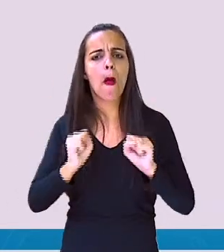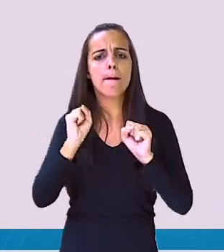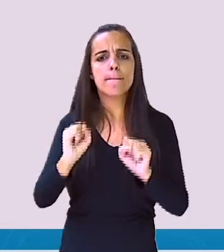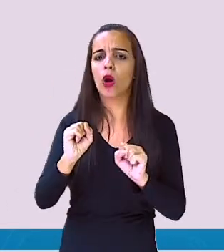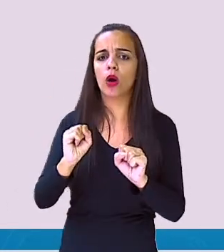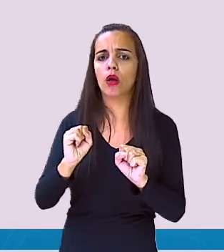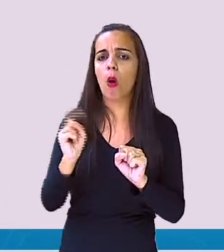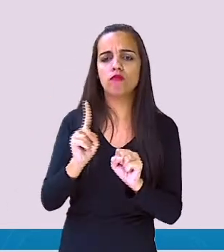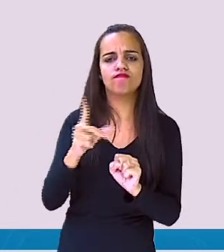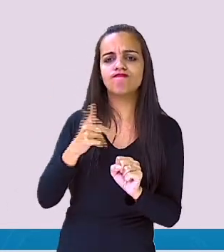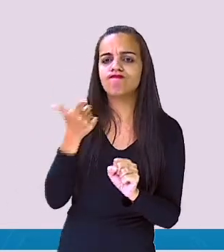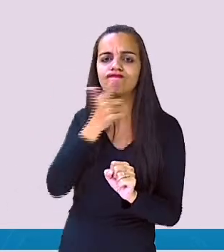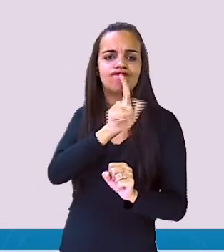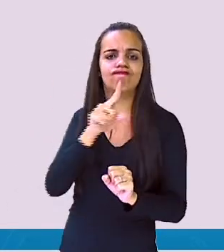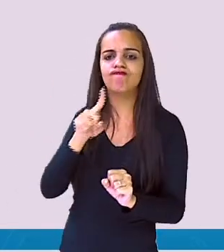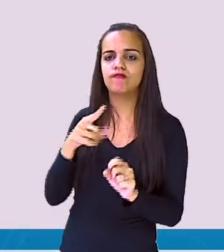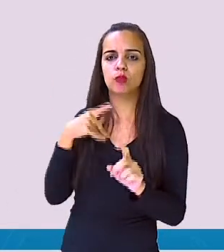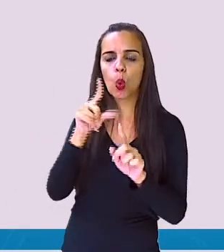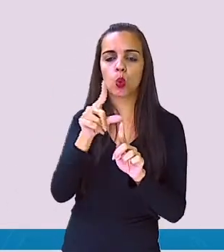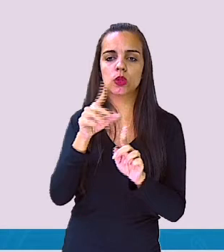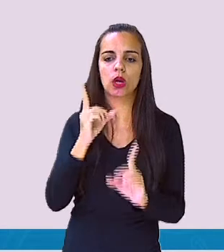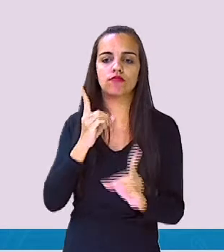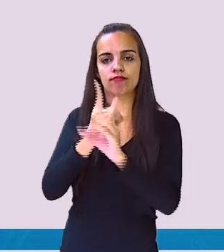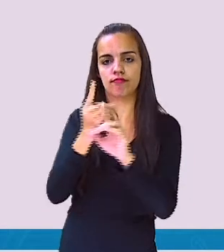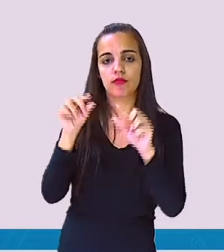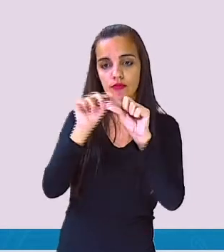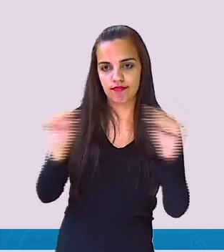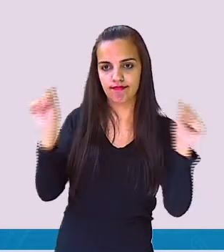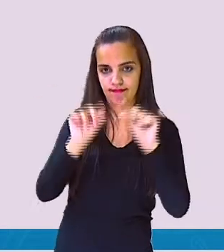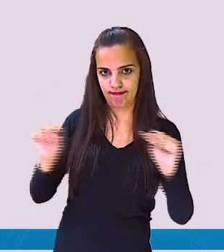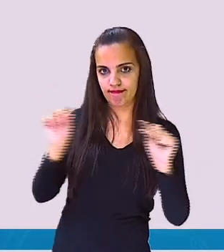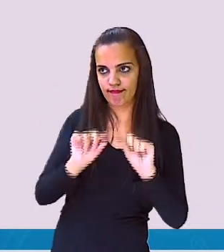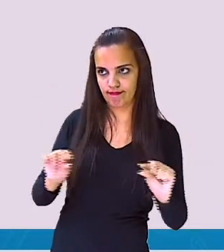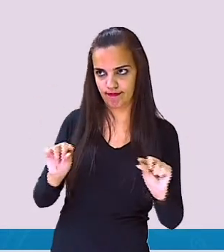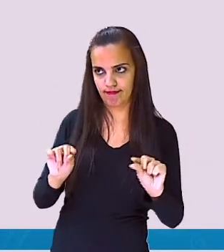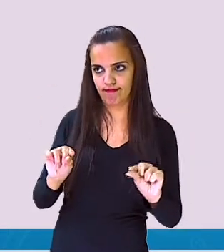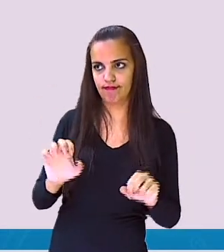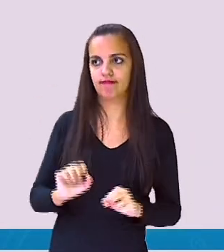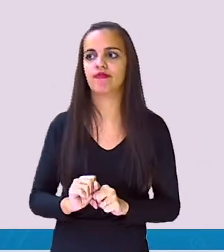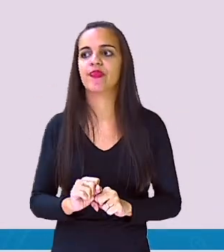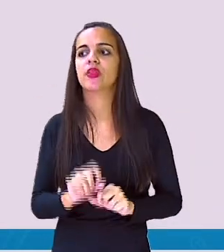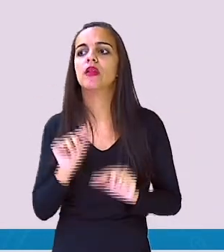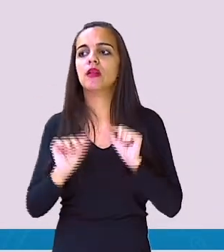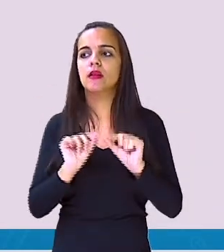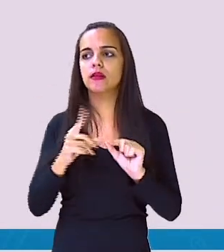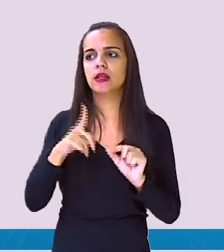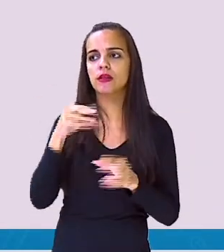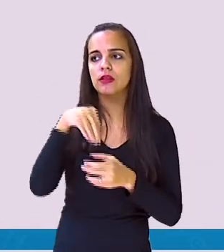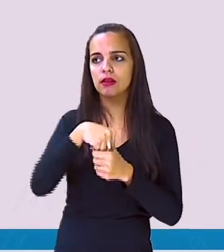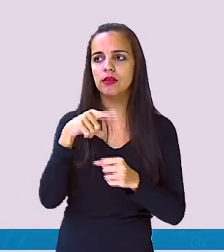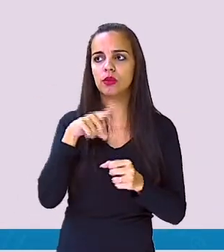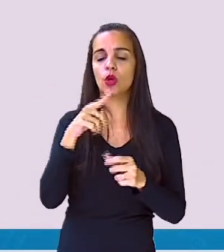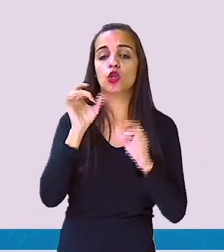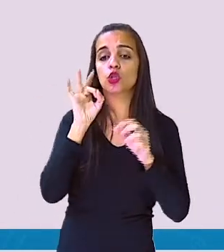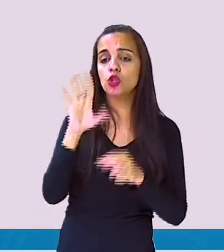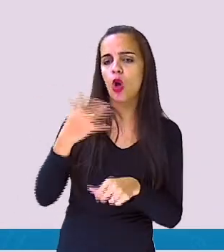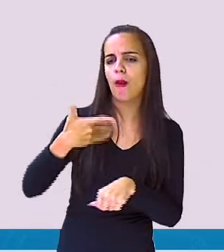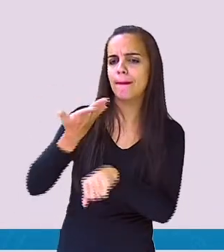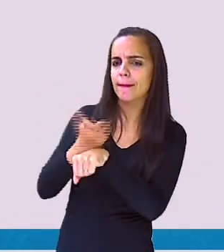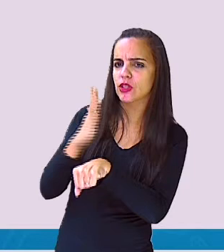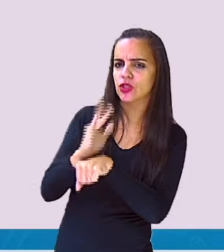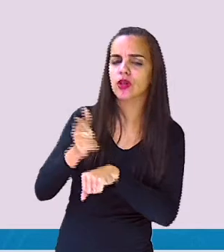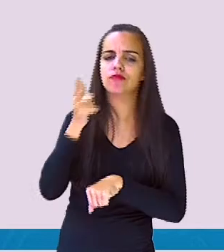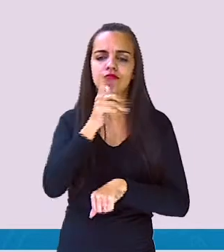oração, ou seja, a gente não consegue identificar quem está fazendo o quê? Praticando a